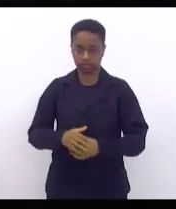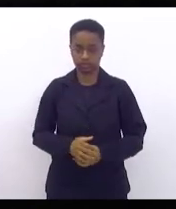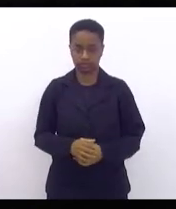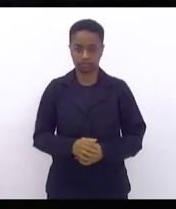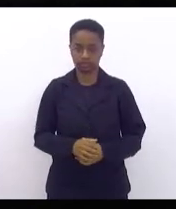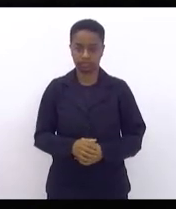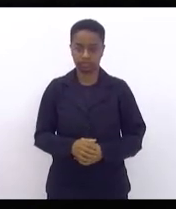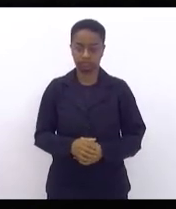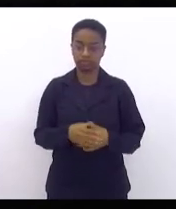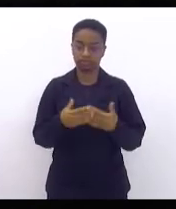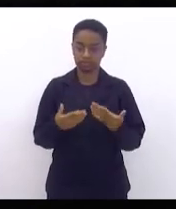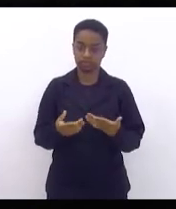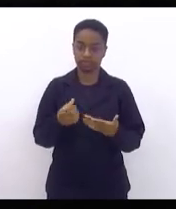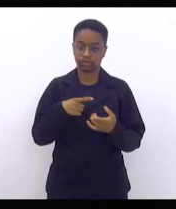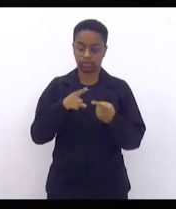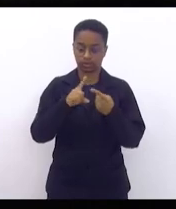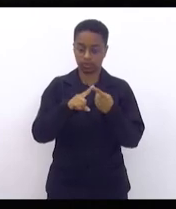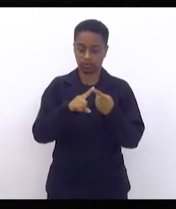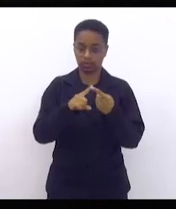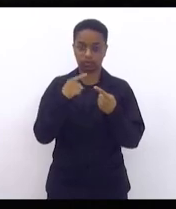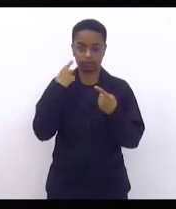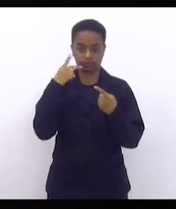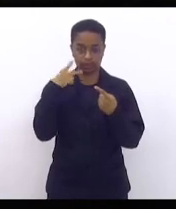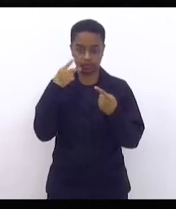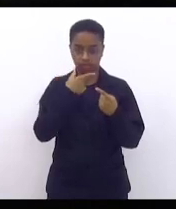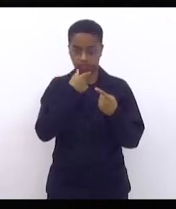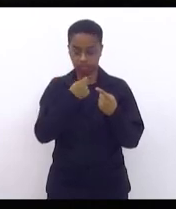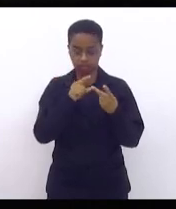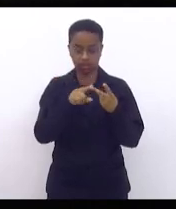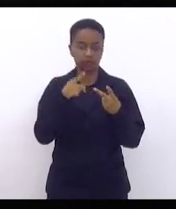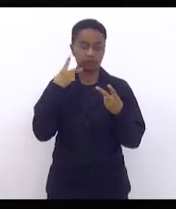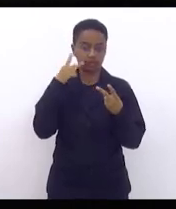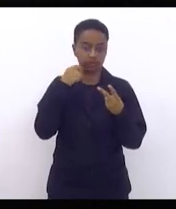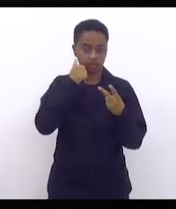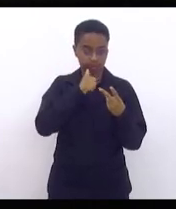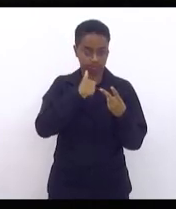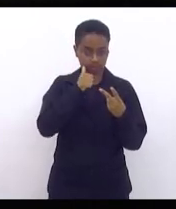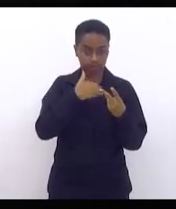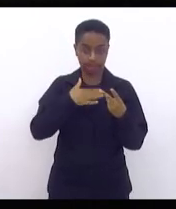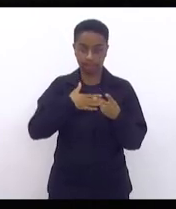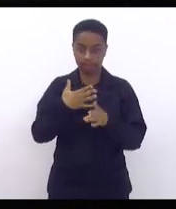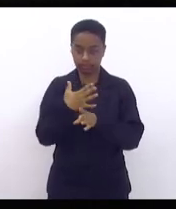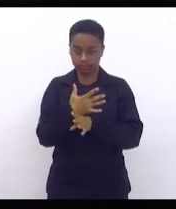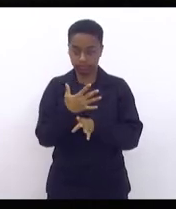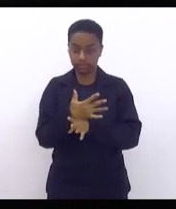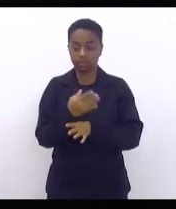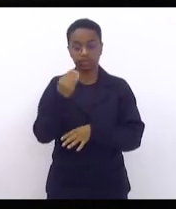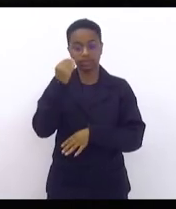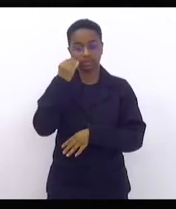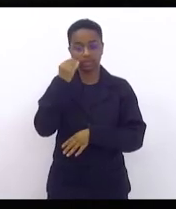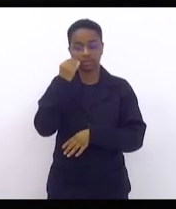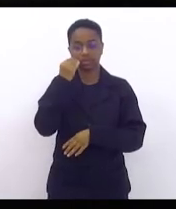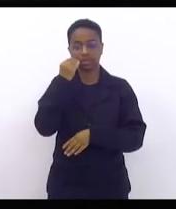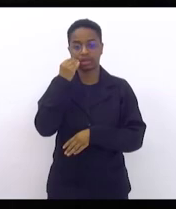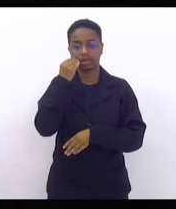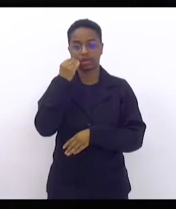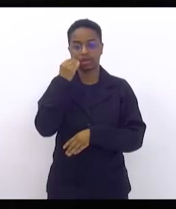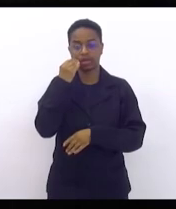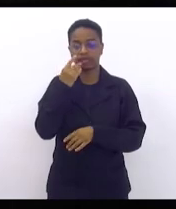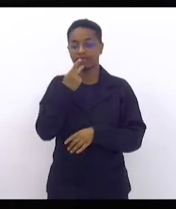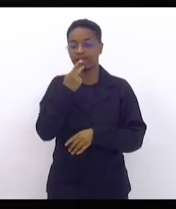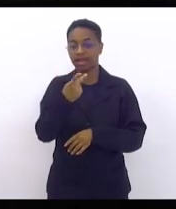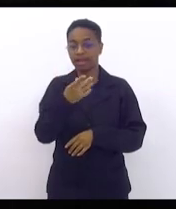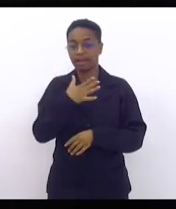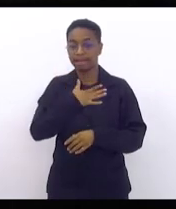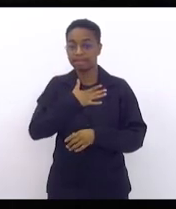dois não é um vereador e uma vereadora da minha cidade querem colocar sobre os meus ombros a